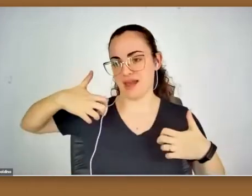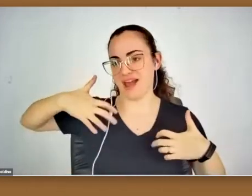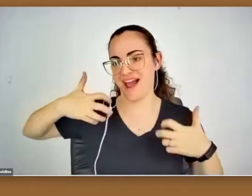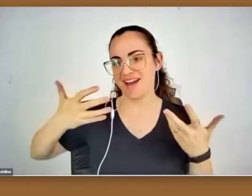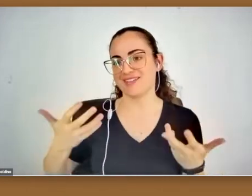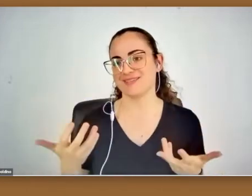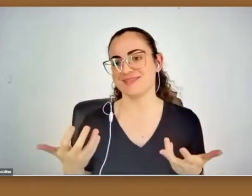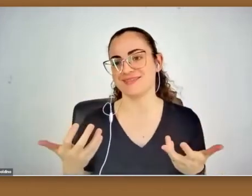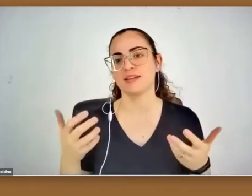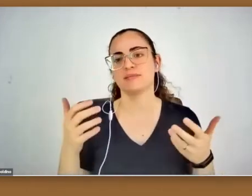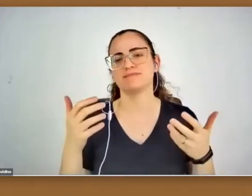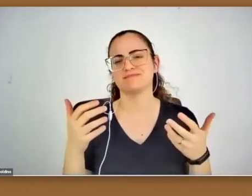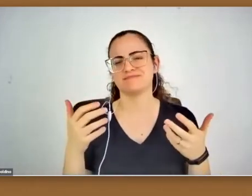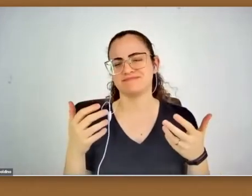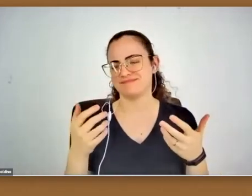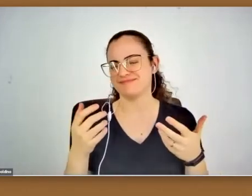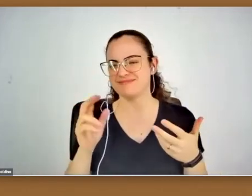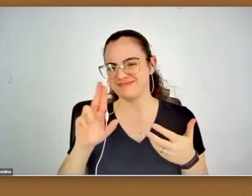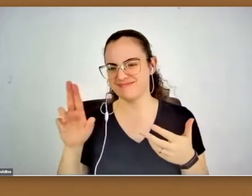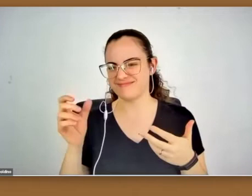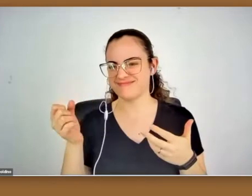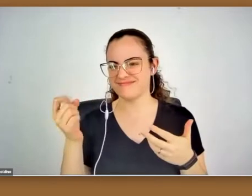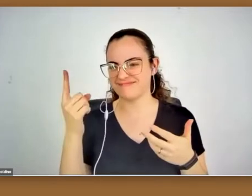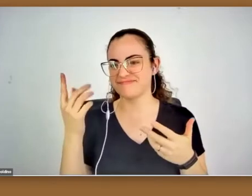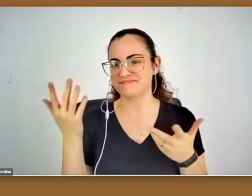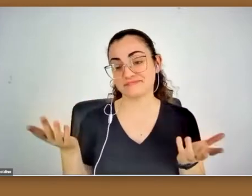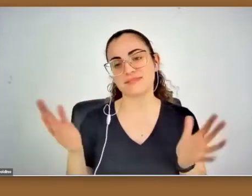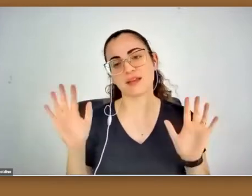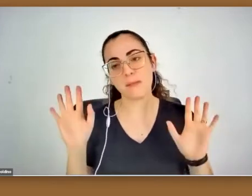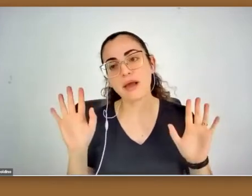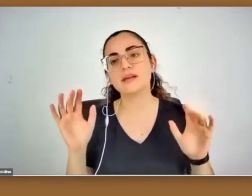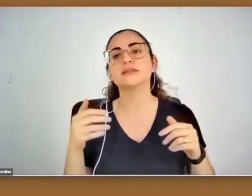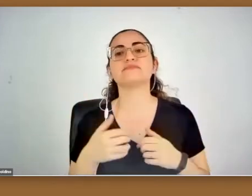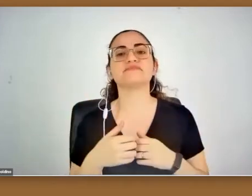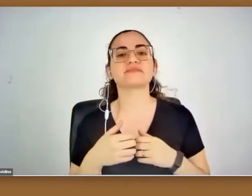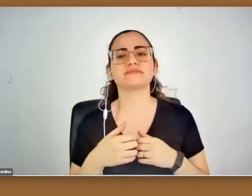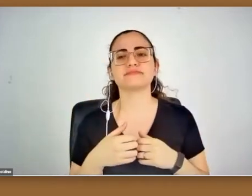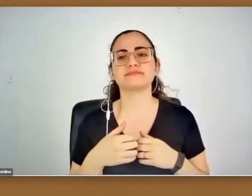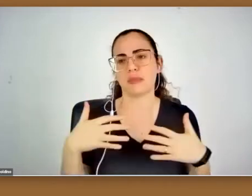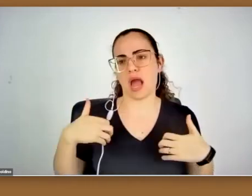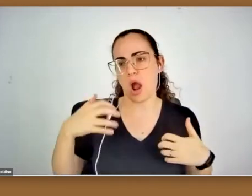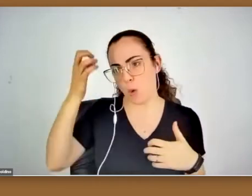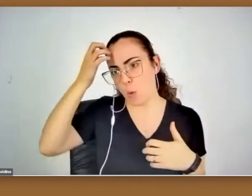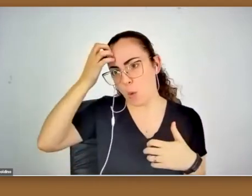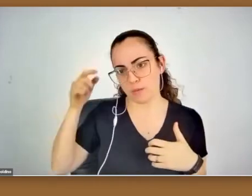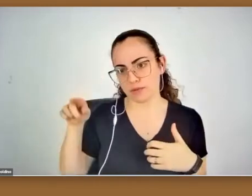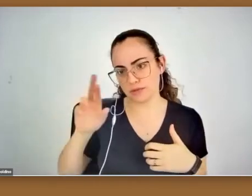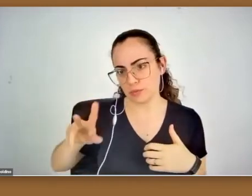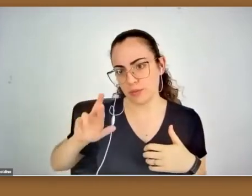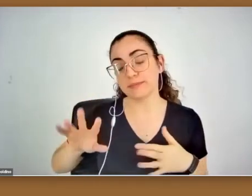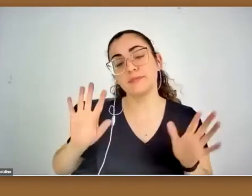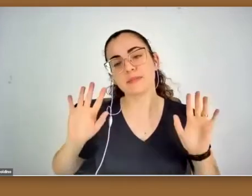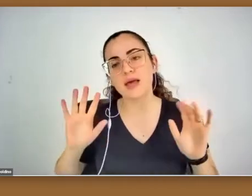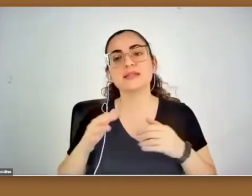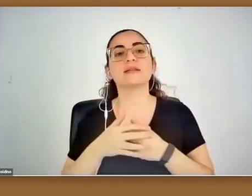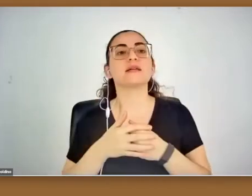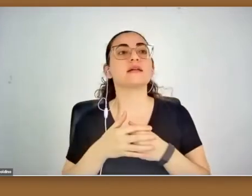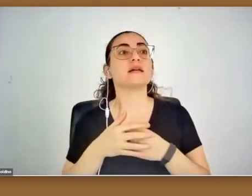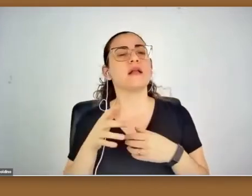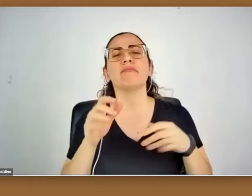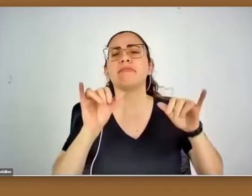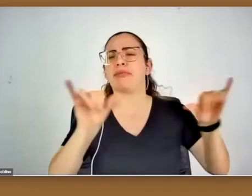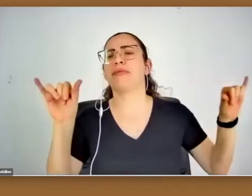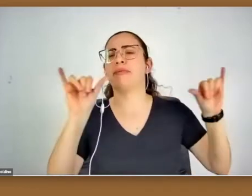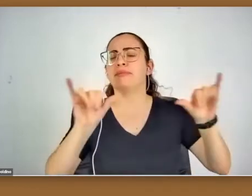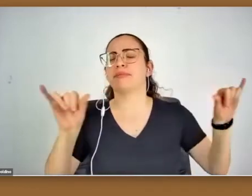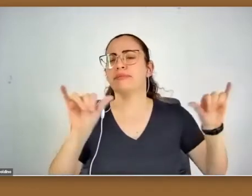nome legal, porque não tem nada a ver, né? O macaco não tem culpa de nada ali, mas, né, elas acabam